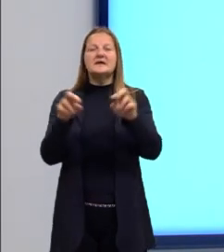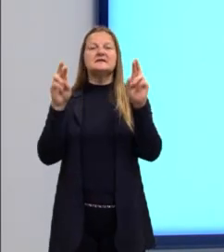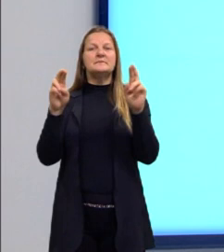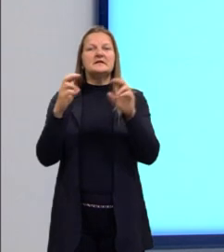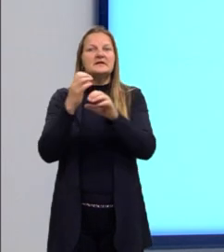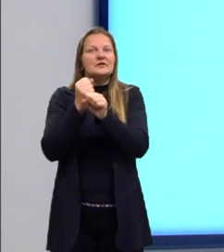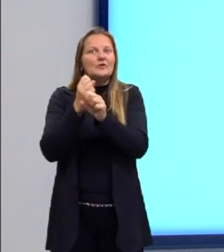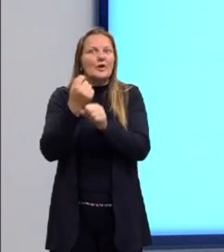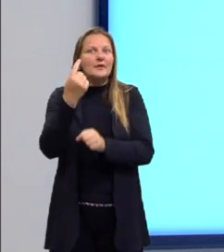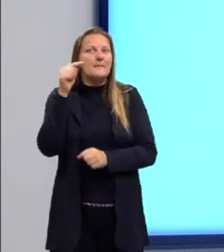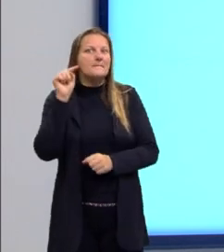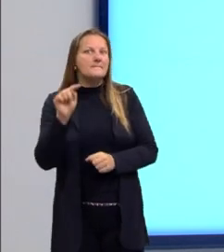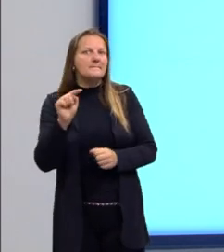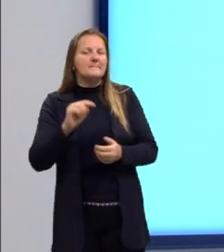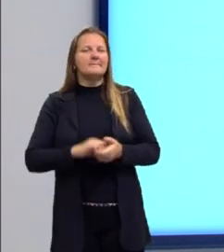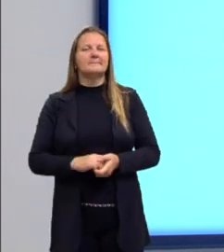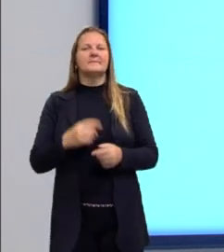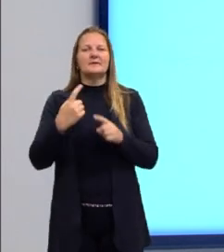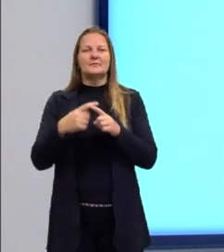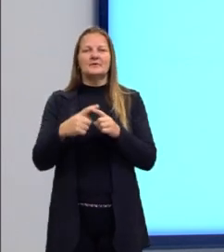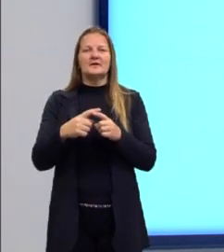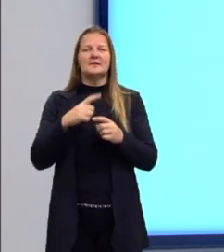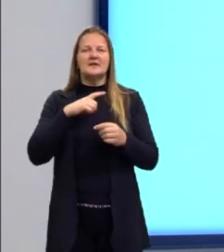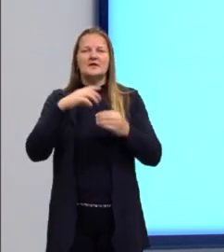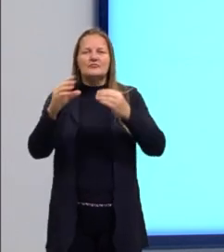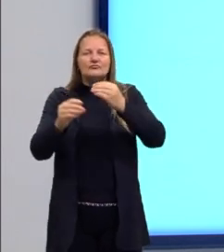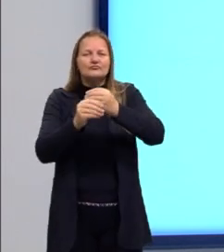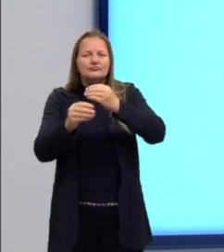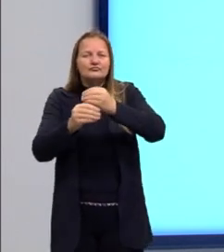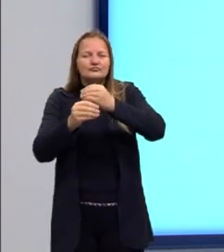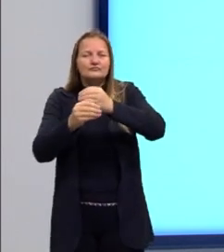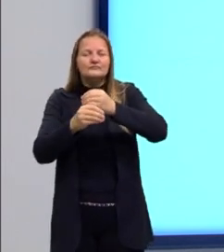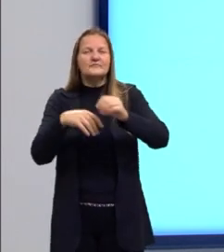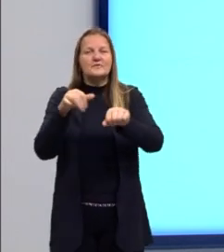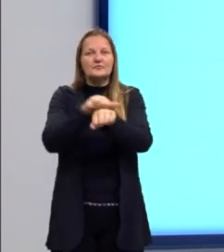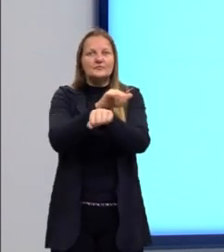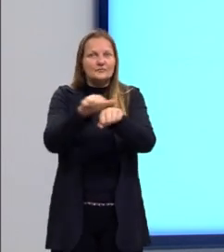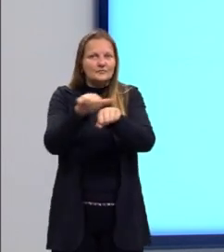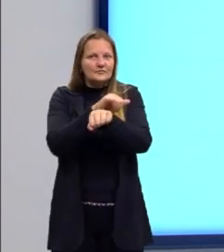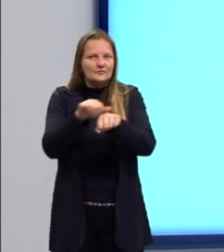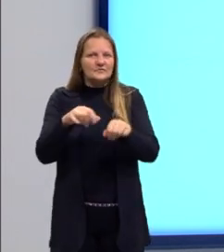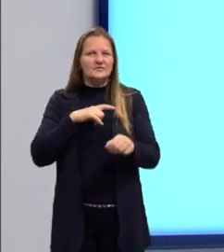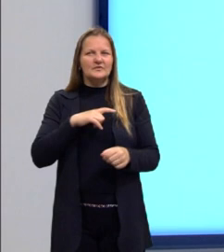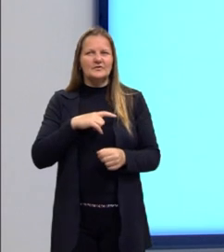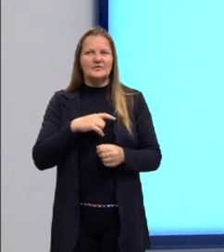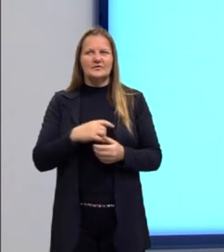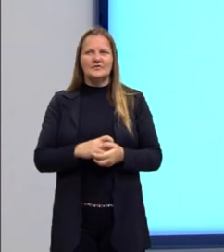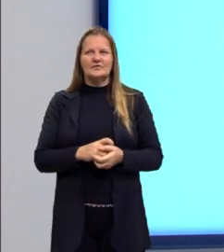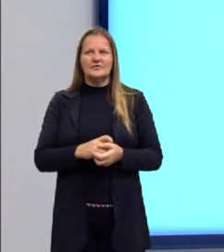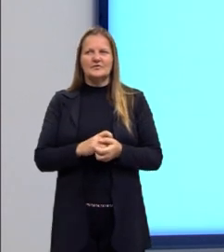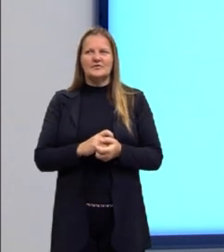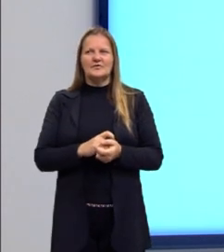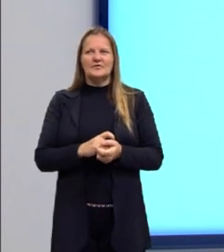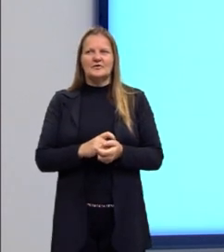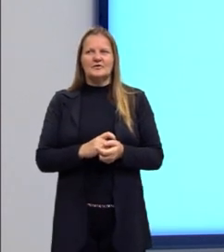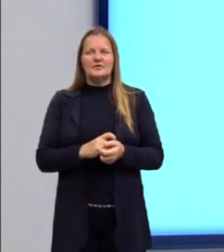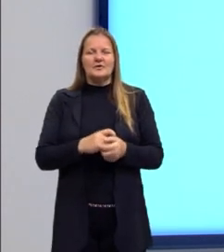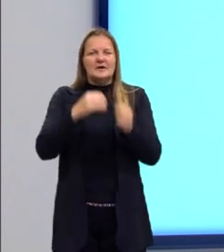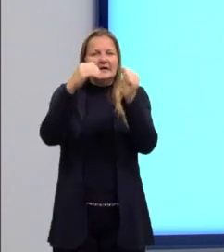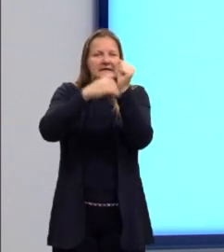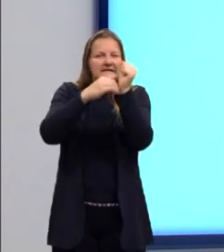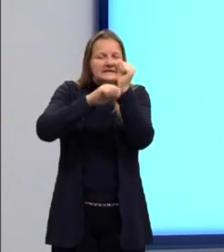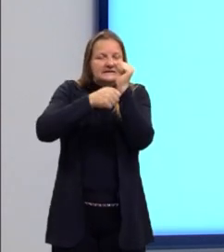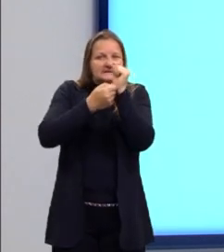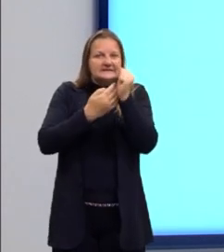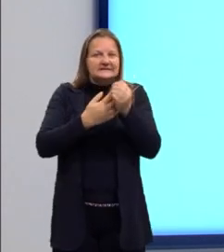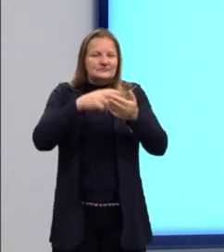nota 1000 claro que temos porque nós temos os aparatos para isso então saindo aqui da Caixa segredo para